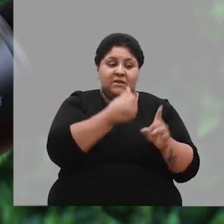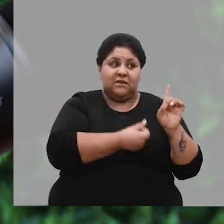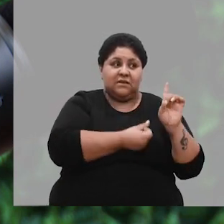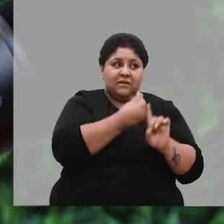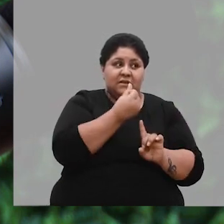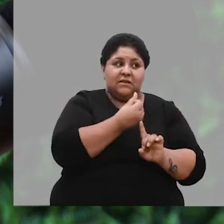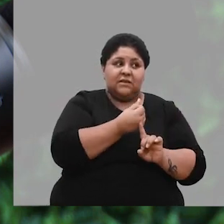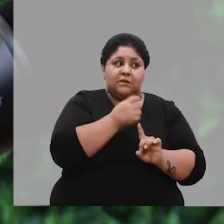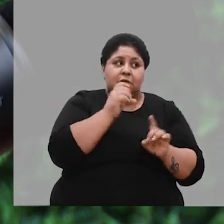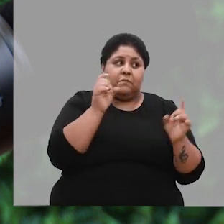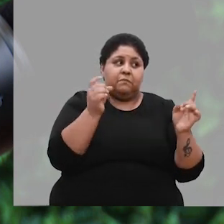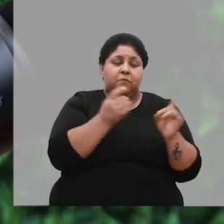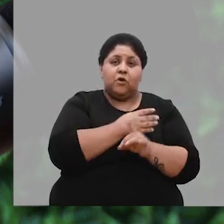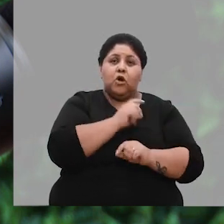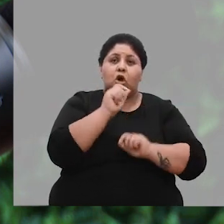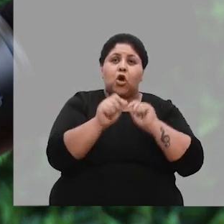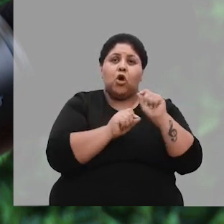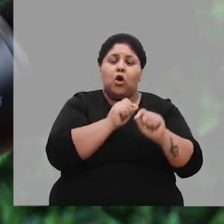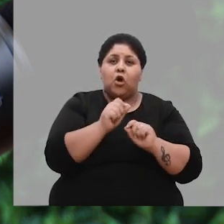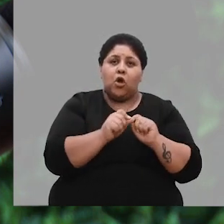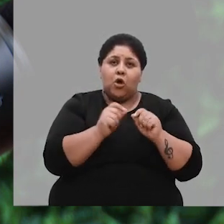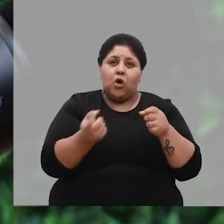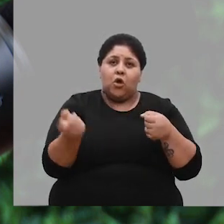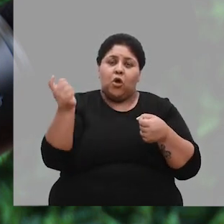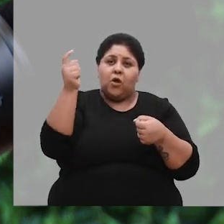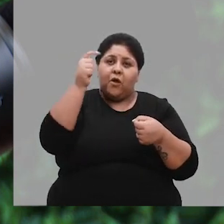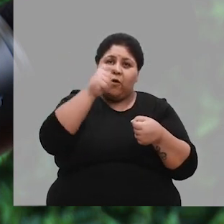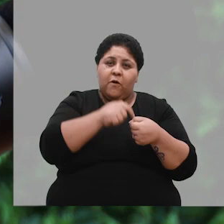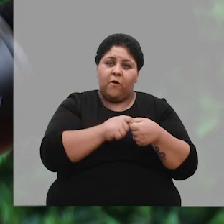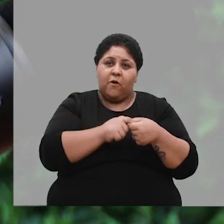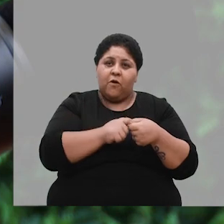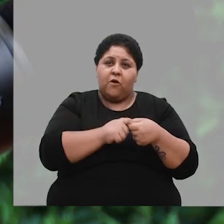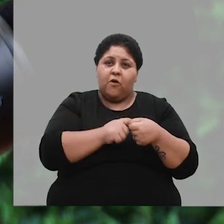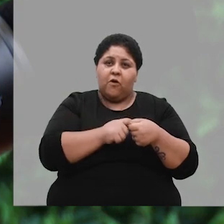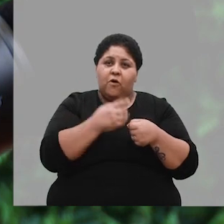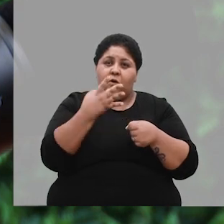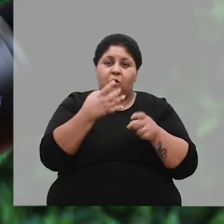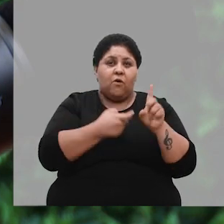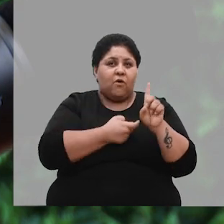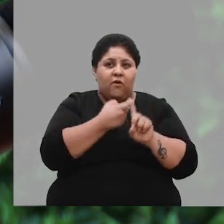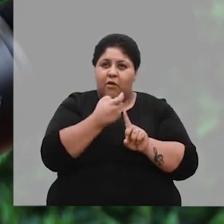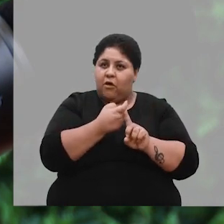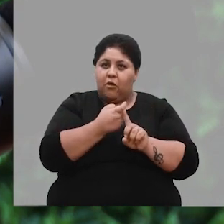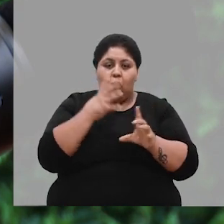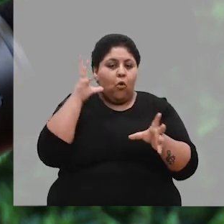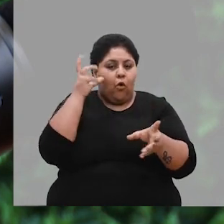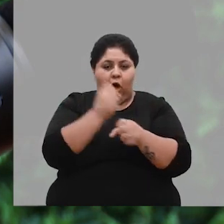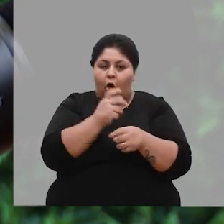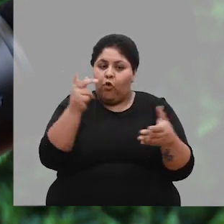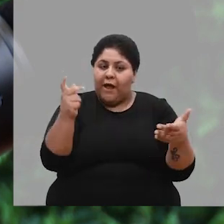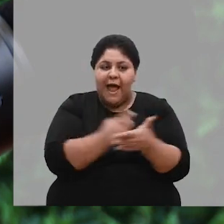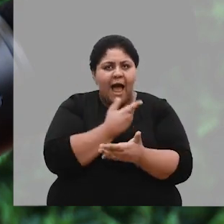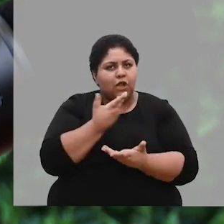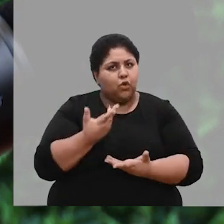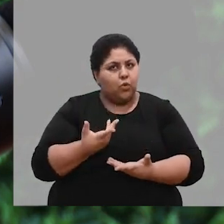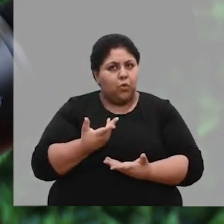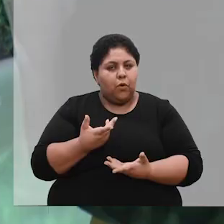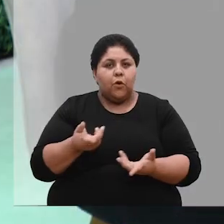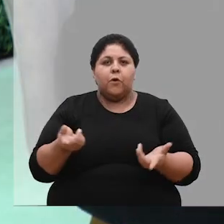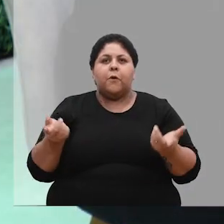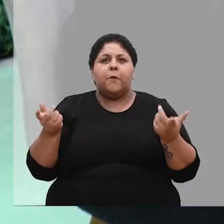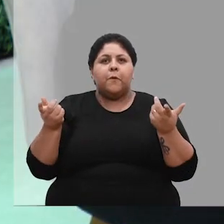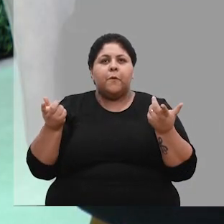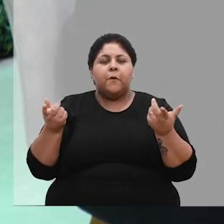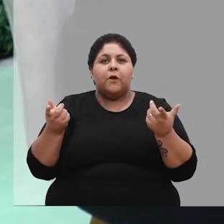o bebê mamar até os 6 meses de forma exclusiva, como que uma mãe volta a trabalhar com 4 meses? A conta não fecha,